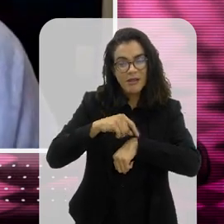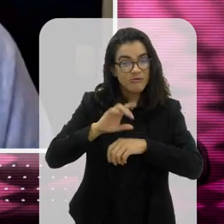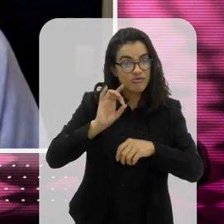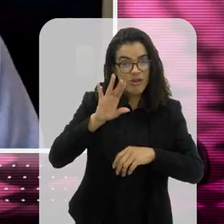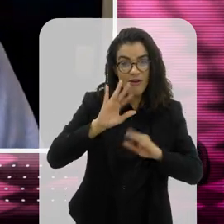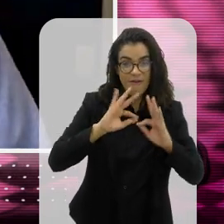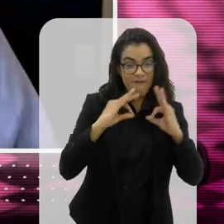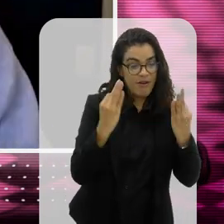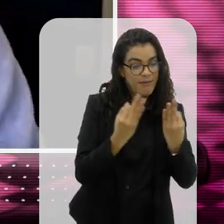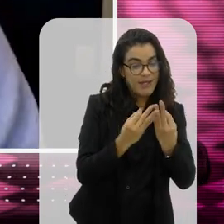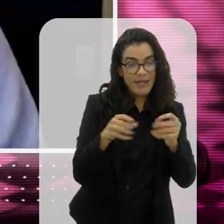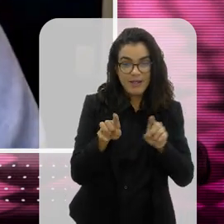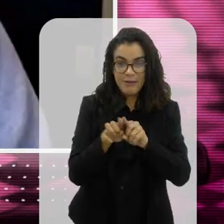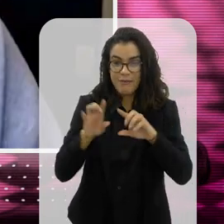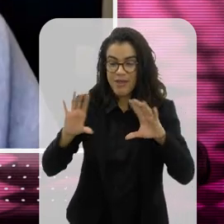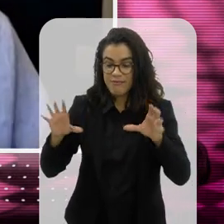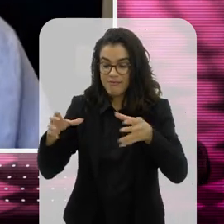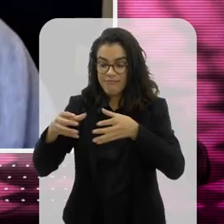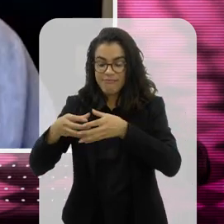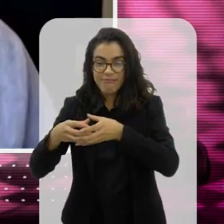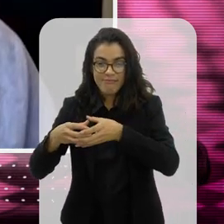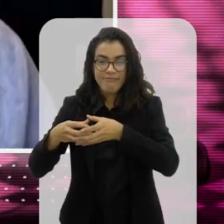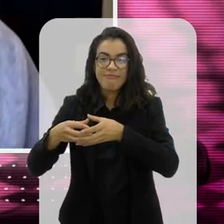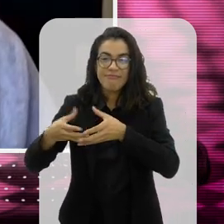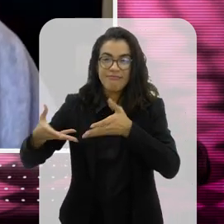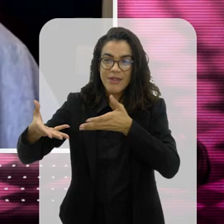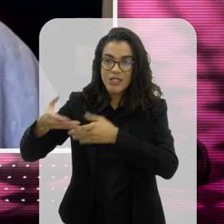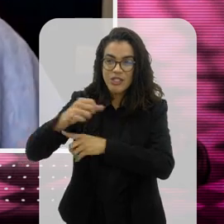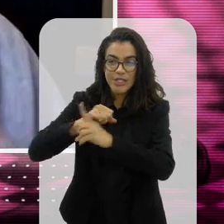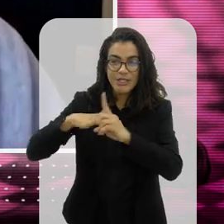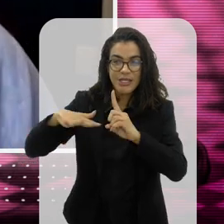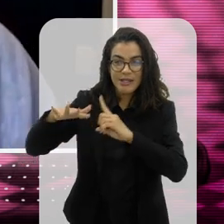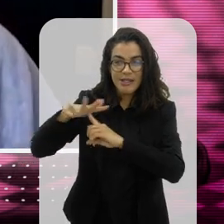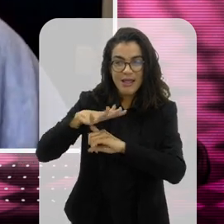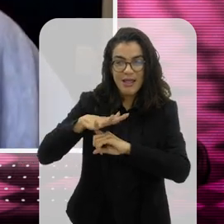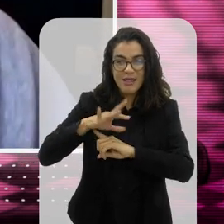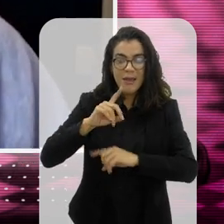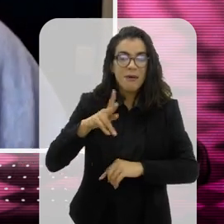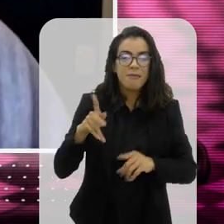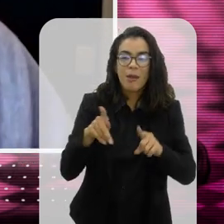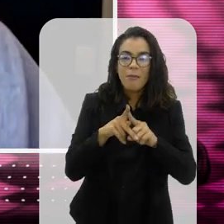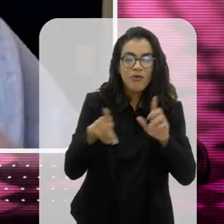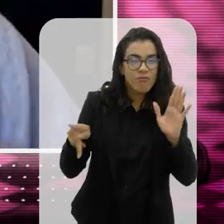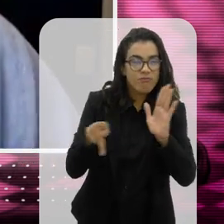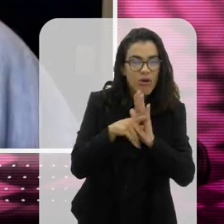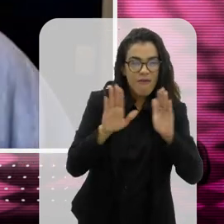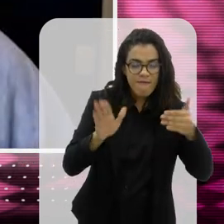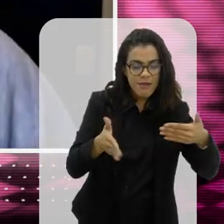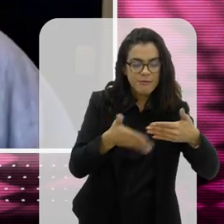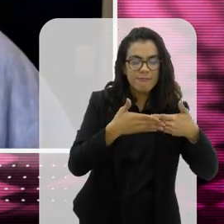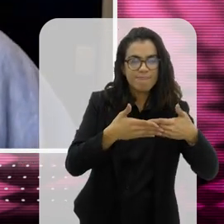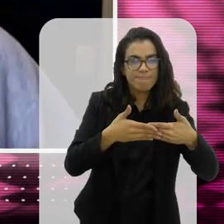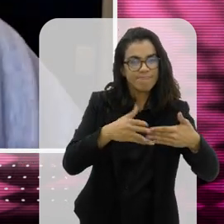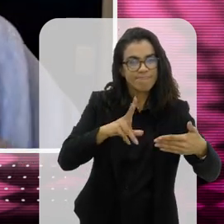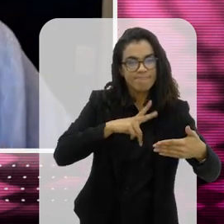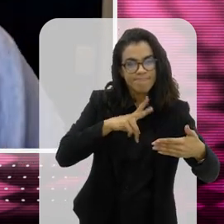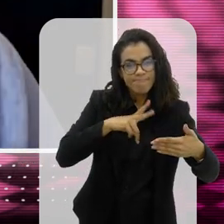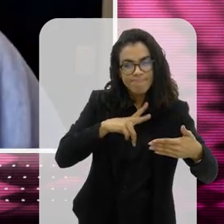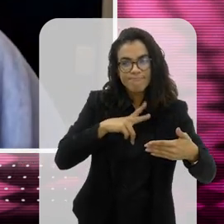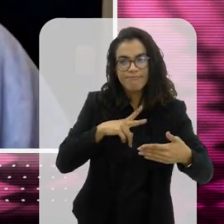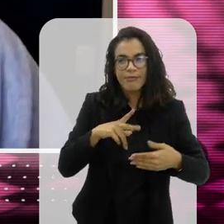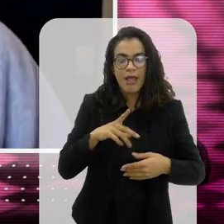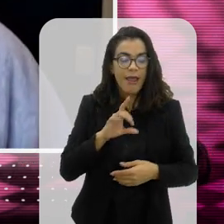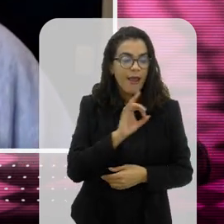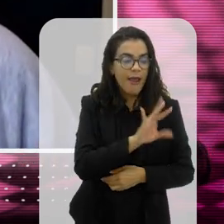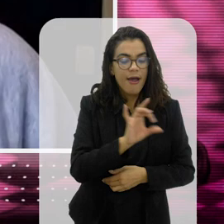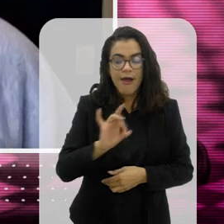isso tá só nas famílias e só nas comunidades. Então, ainda é uma coisa muito individual, privatizada, né? Uma coisa que a